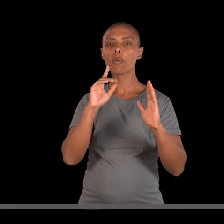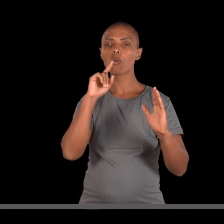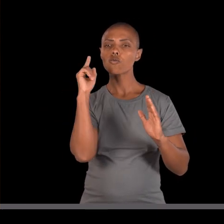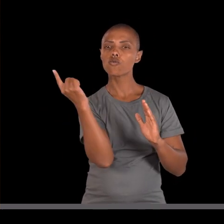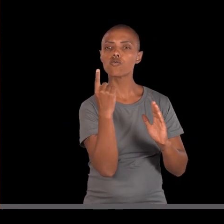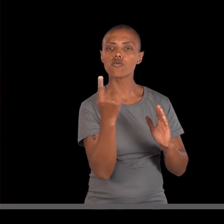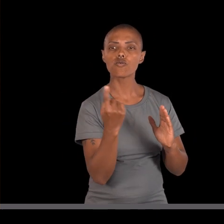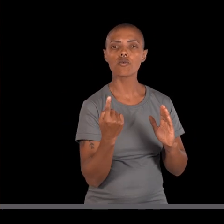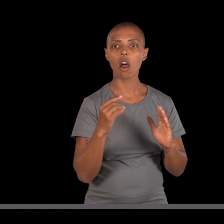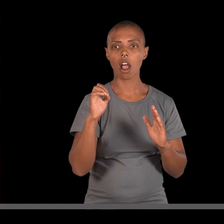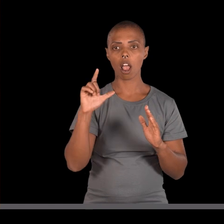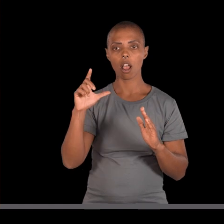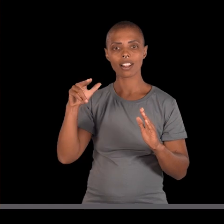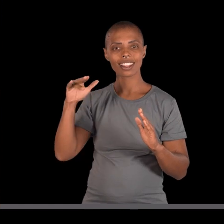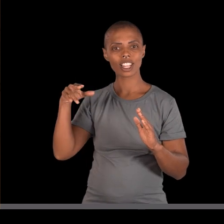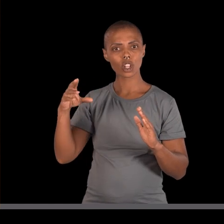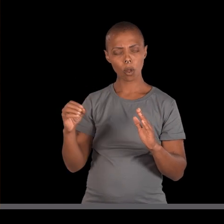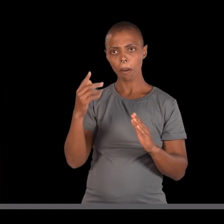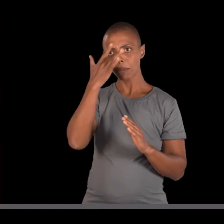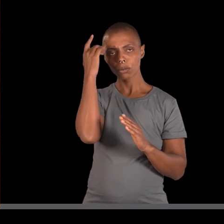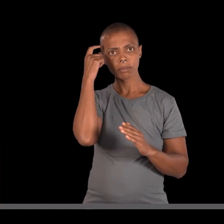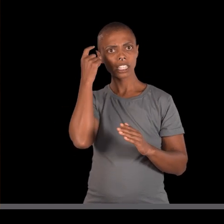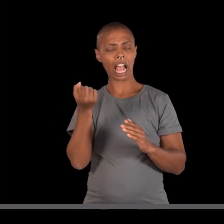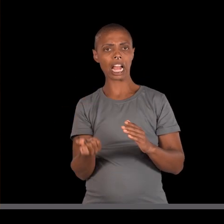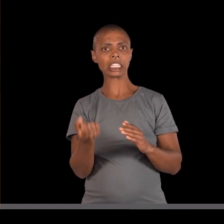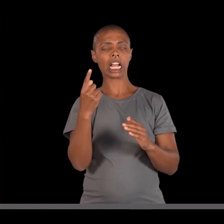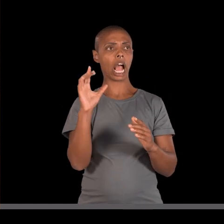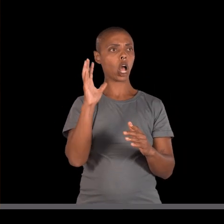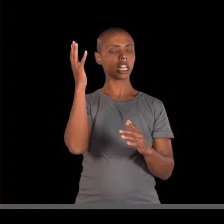quando ela falha, né, durante o El Niño, o pessoal